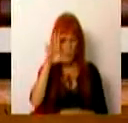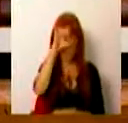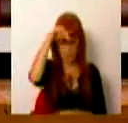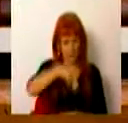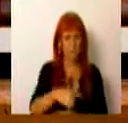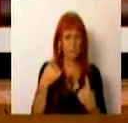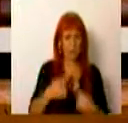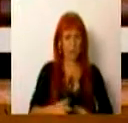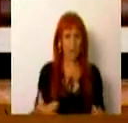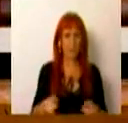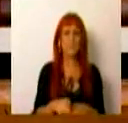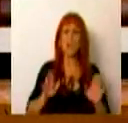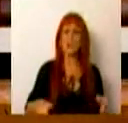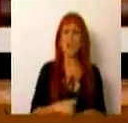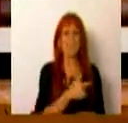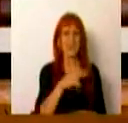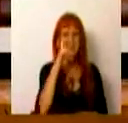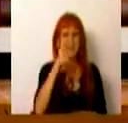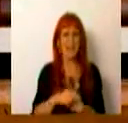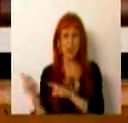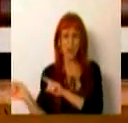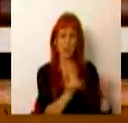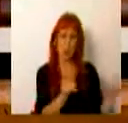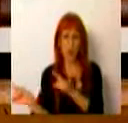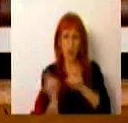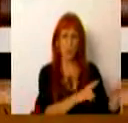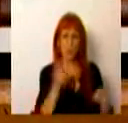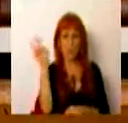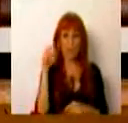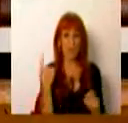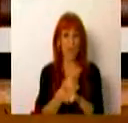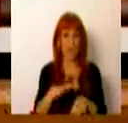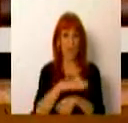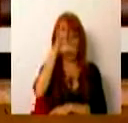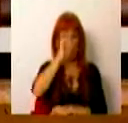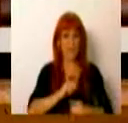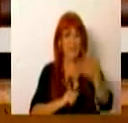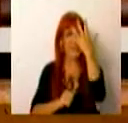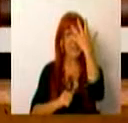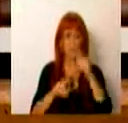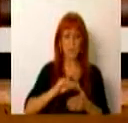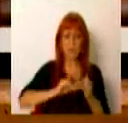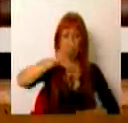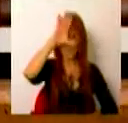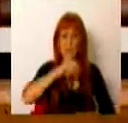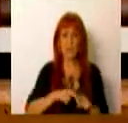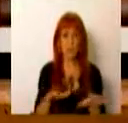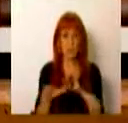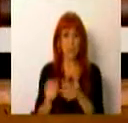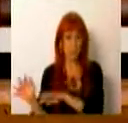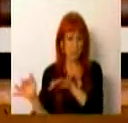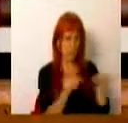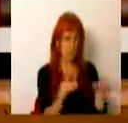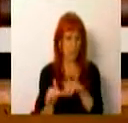Governo. São já 6 as deslocações à Venezuela de vários membros do Governo, 5 das quais do Secretário de Estado das